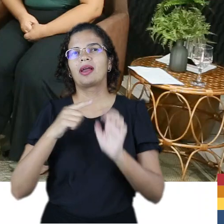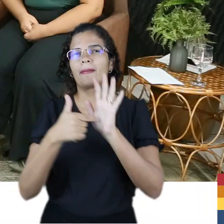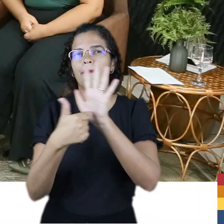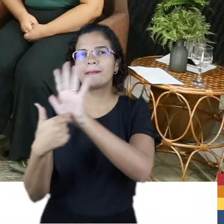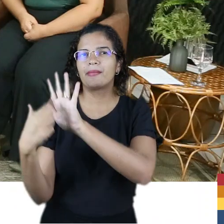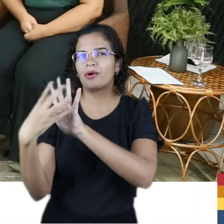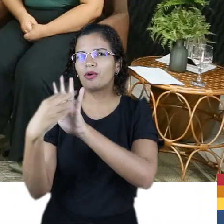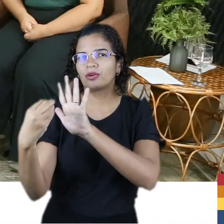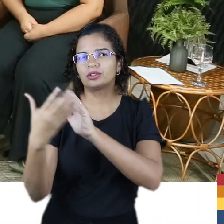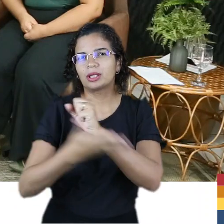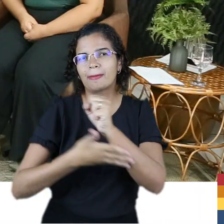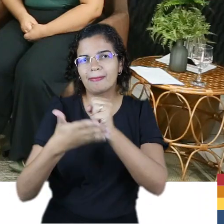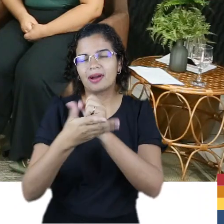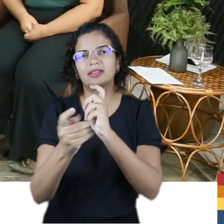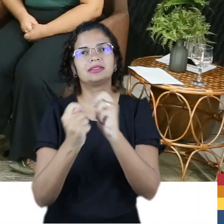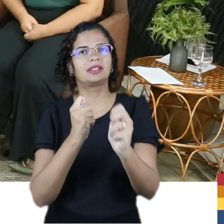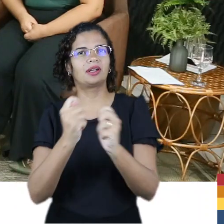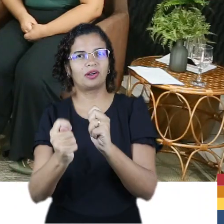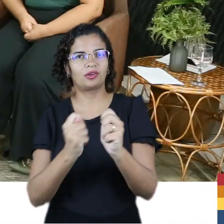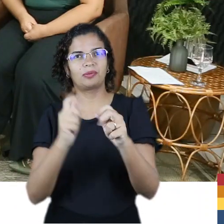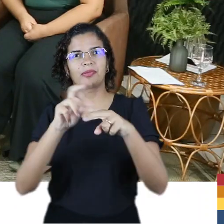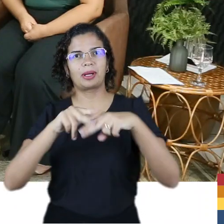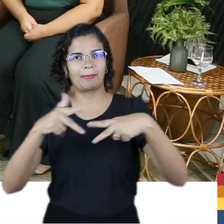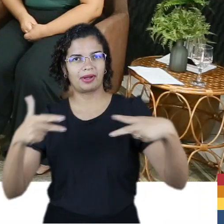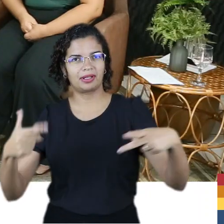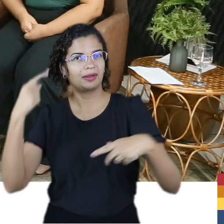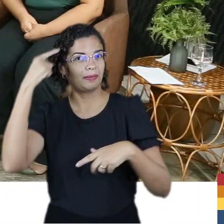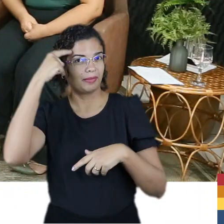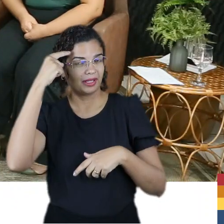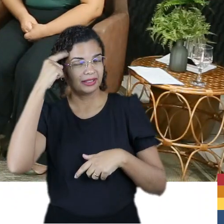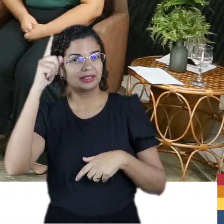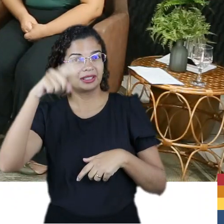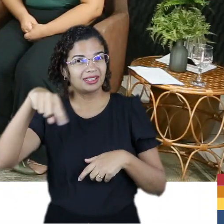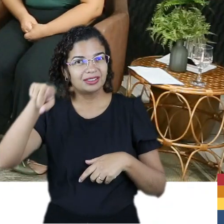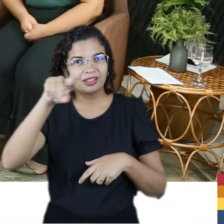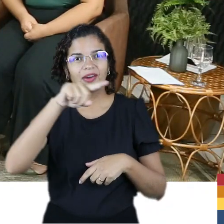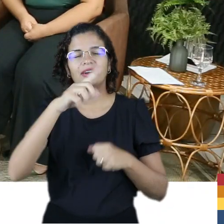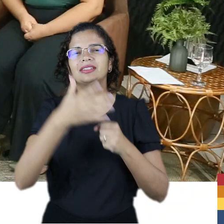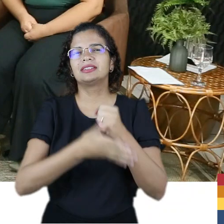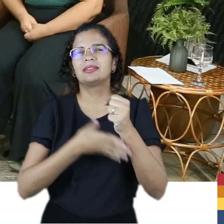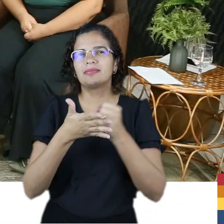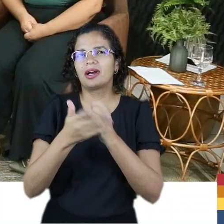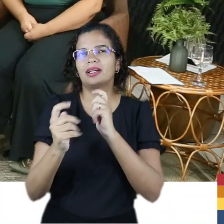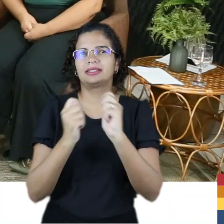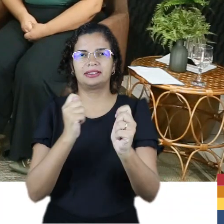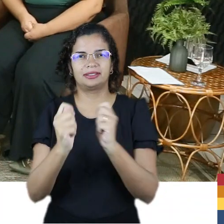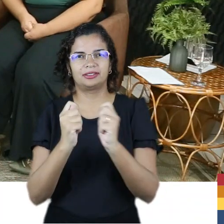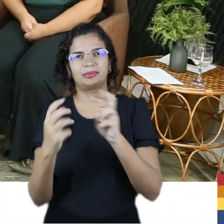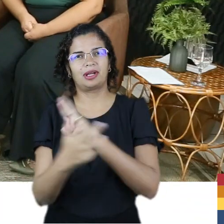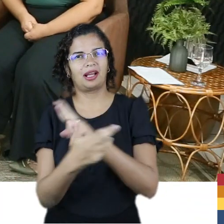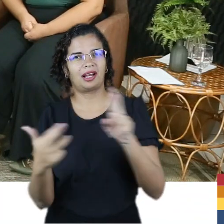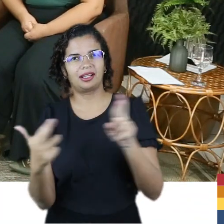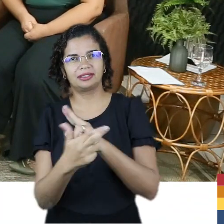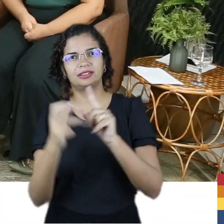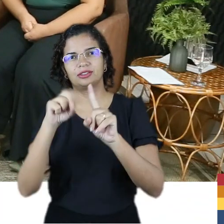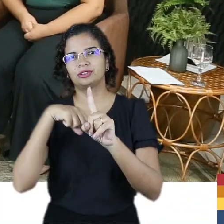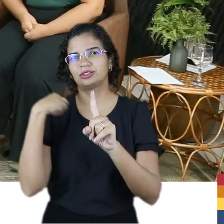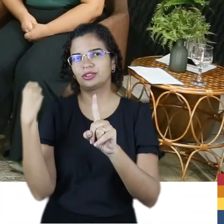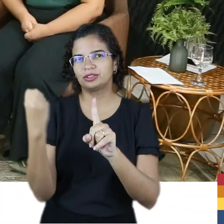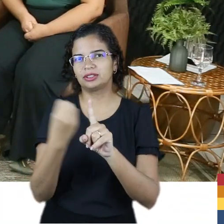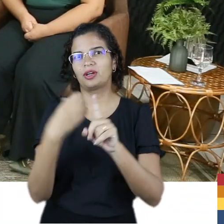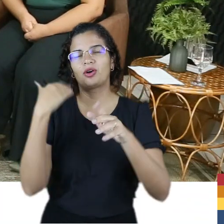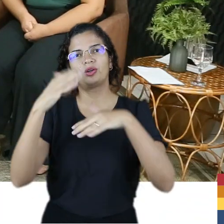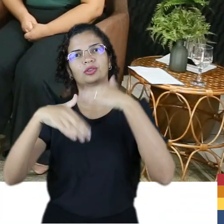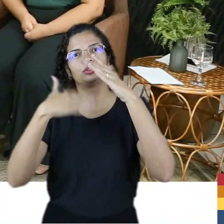infraestrutura da sociedade então onde estão as relações econômicas a base econômica de toda a sociedade e a educação ela já se